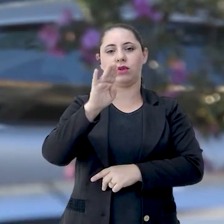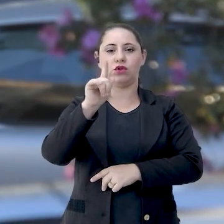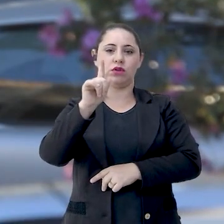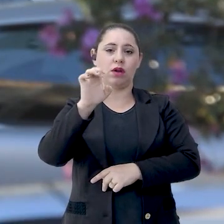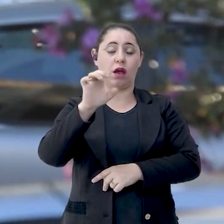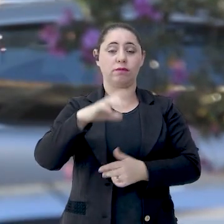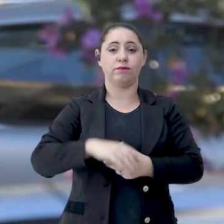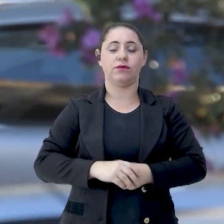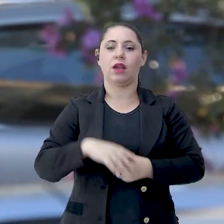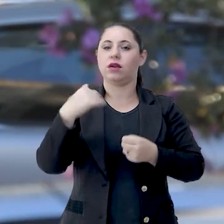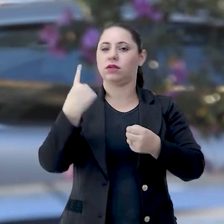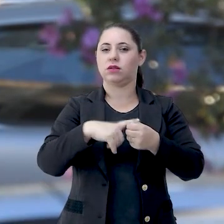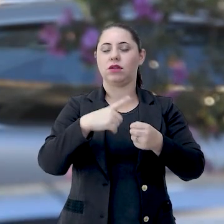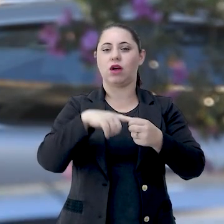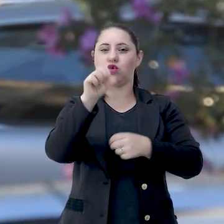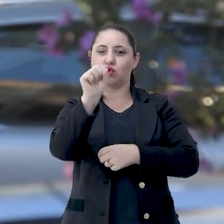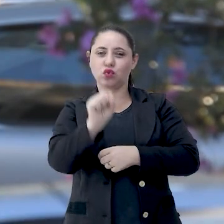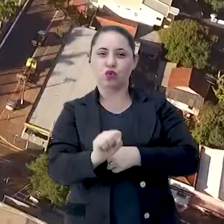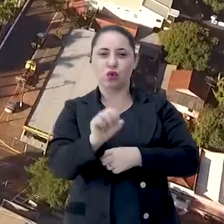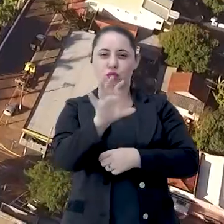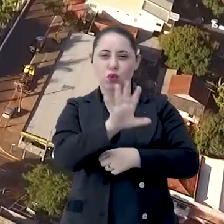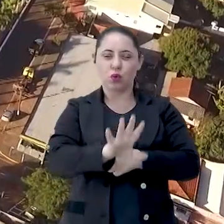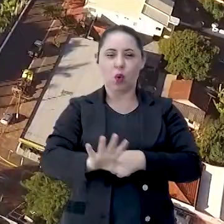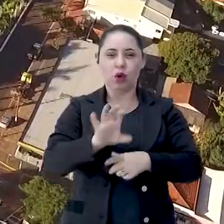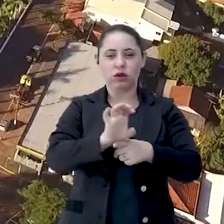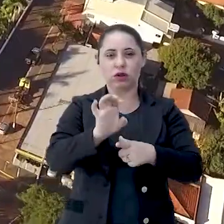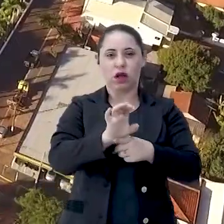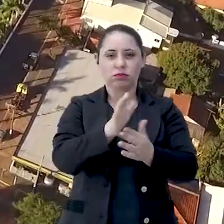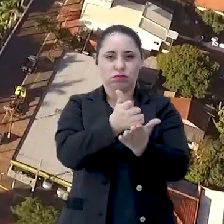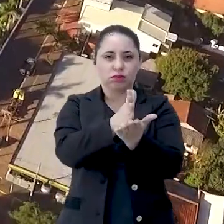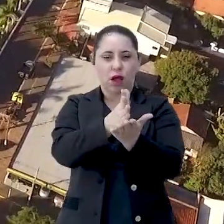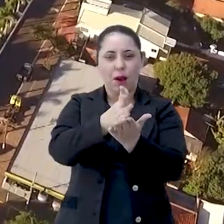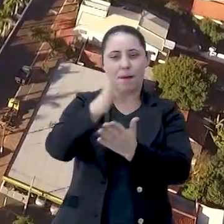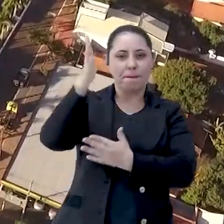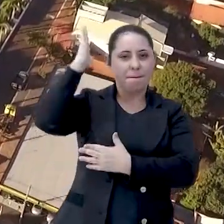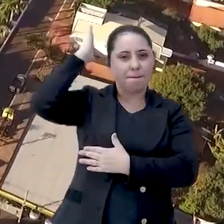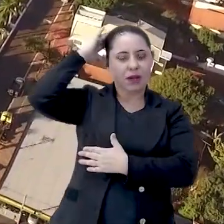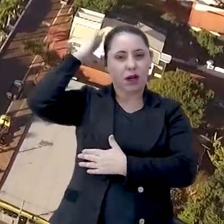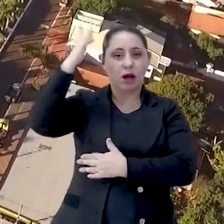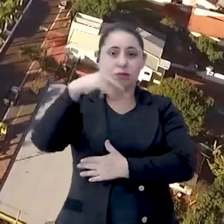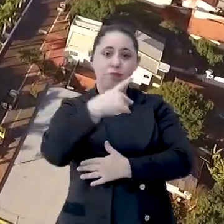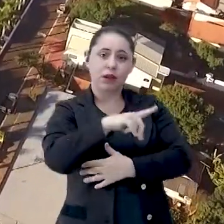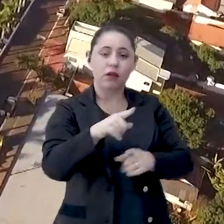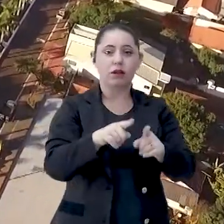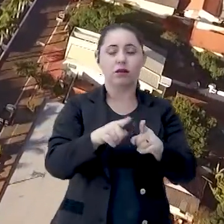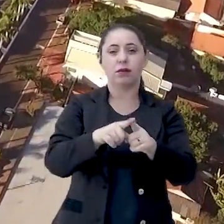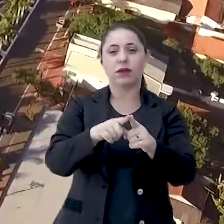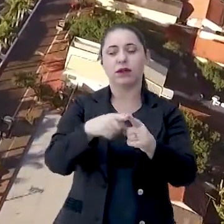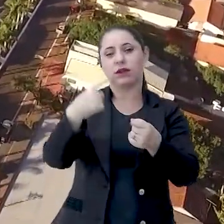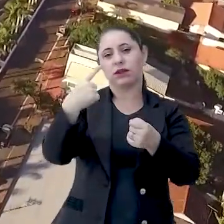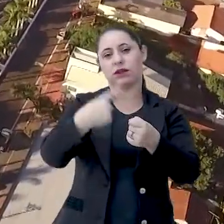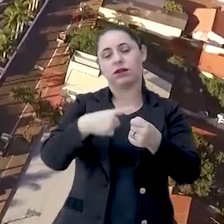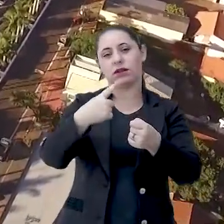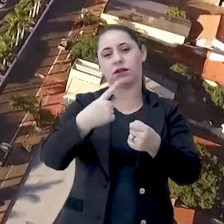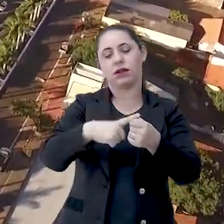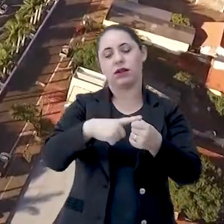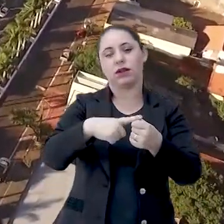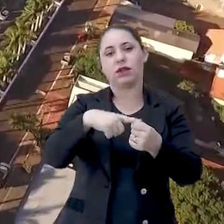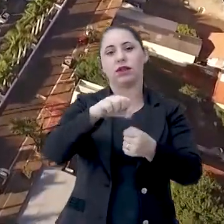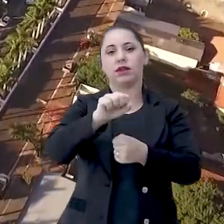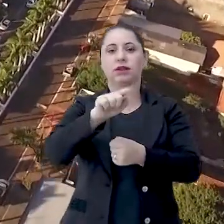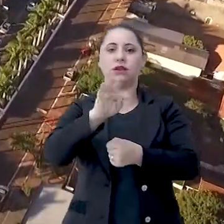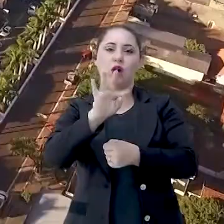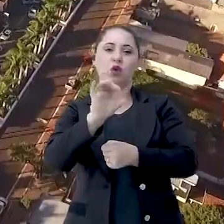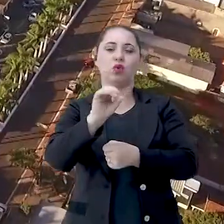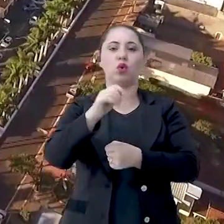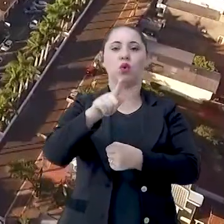quase 71 milhões de reais e o PIB, Produto Interno Bruto, per capita em 2019 foi